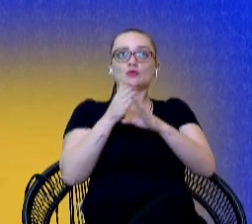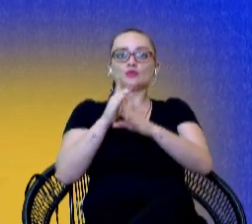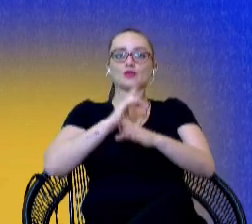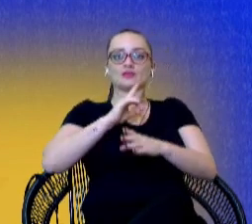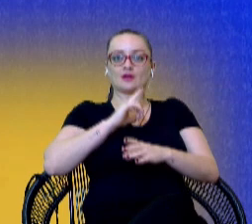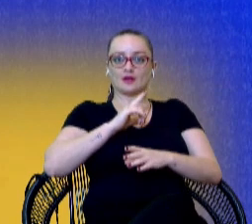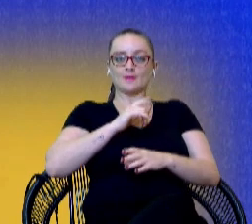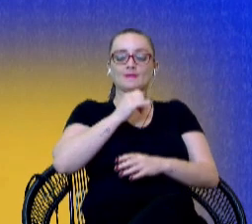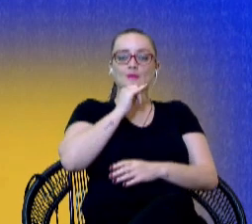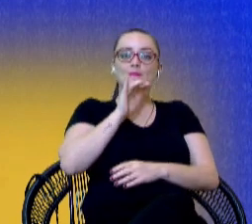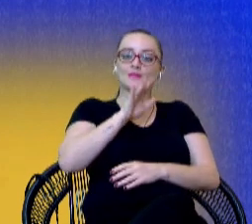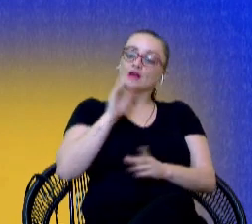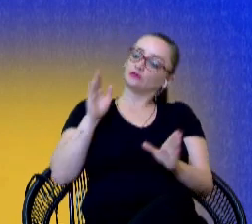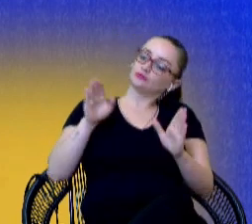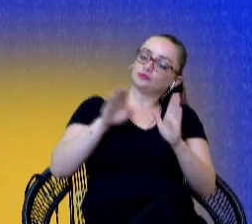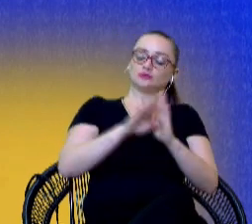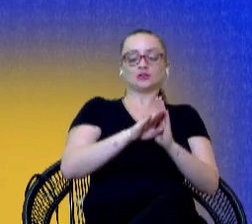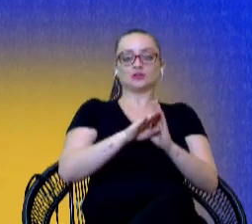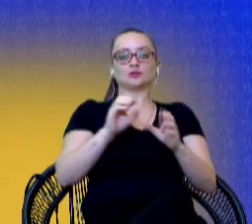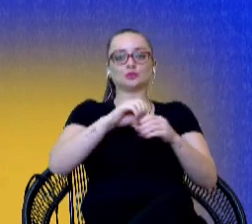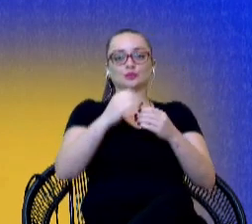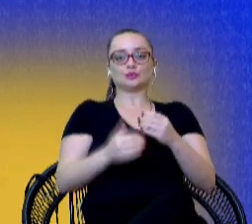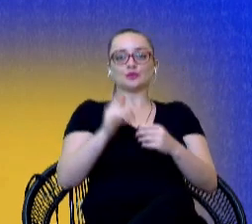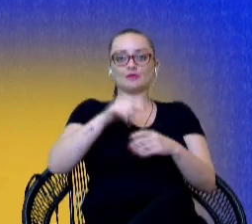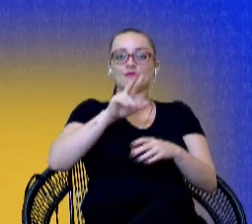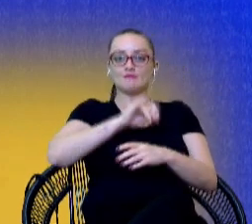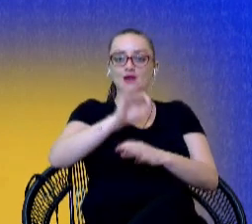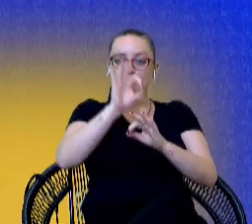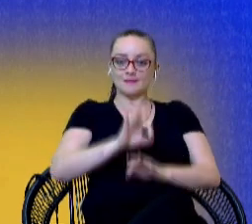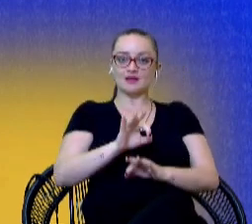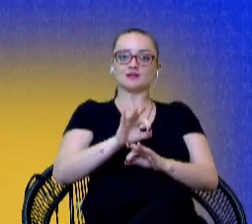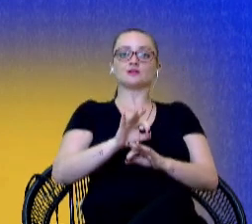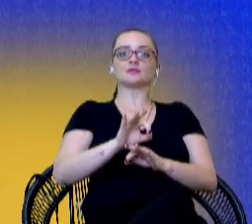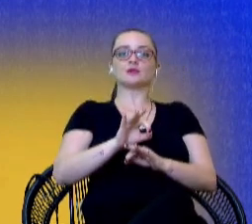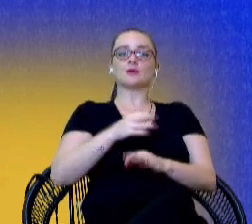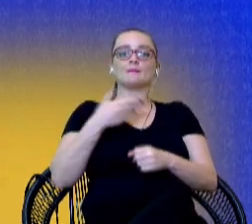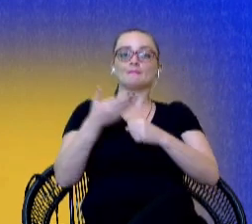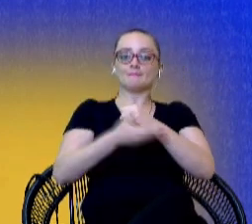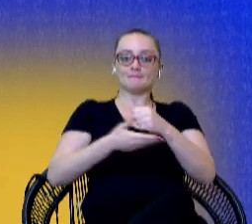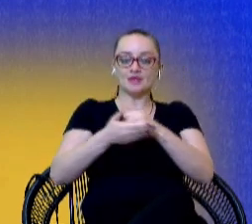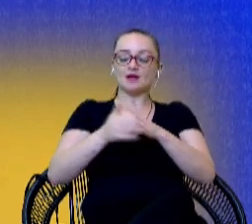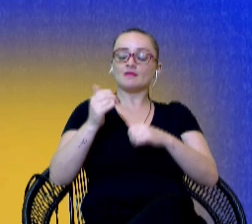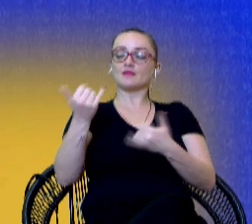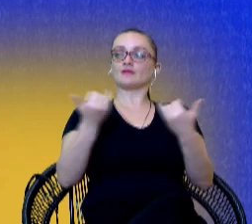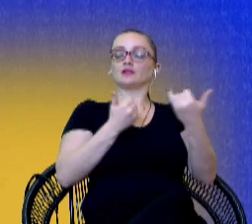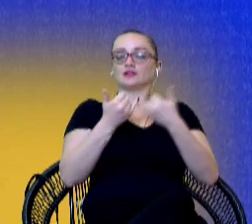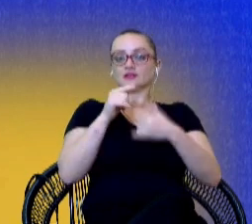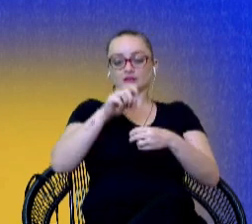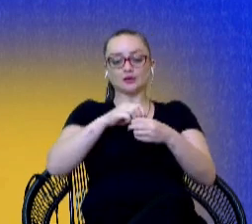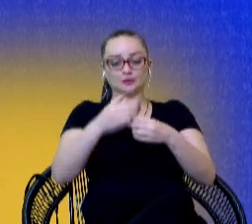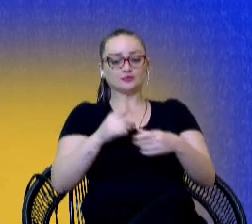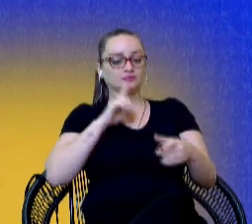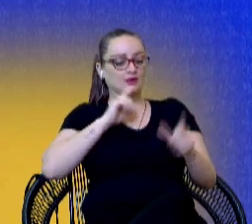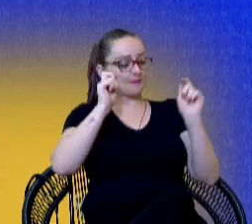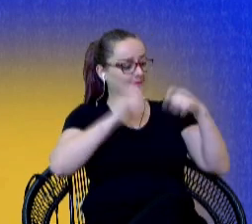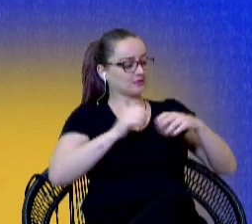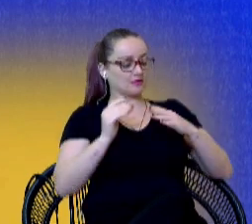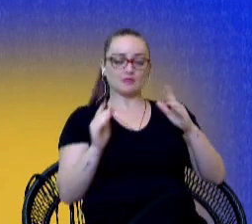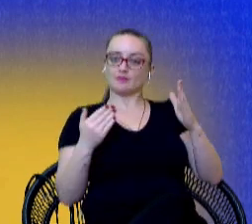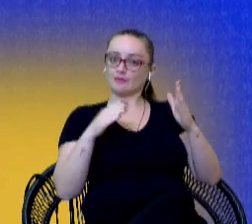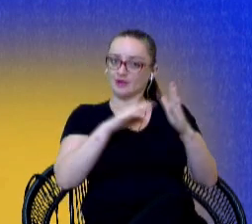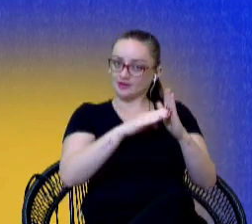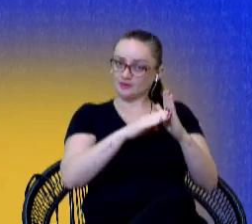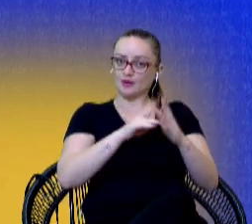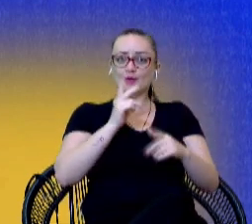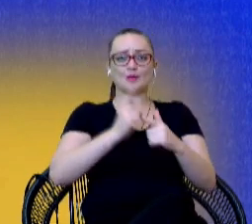por exemplo, mas o alcance do conteúdo é o que vai me dar base para falar: opa, esse conteúdo teve esse potencial de alcance. Porque você